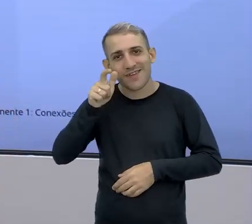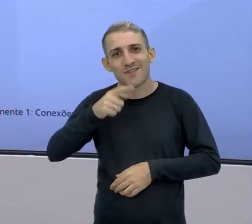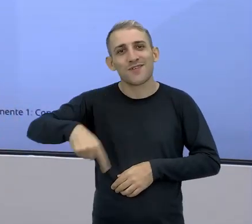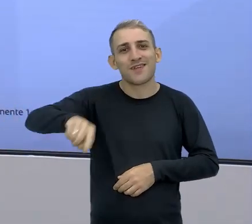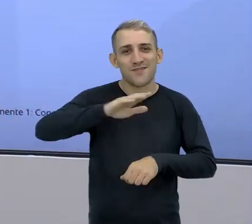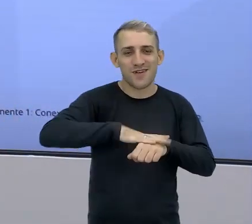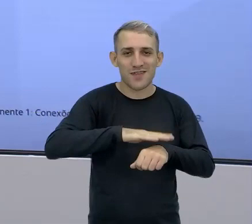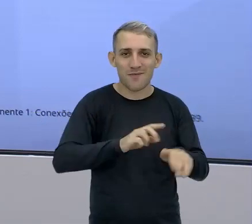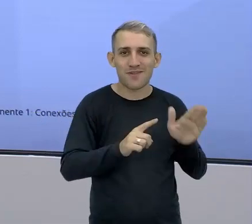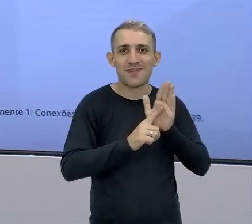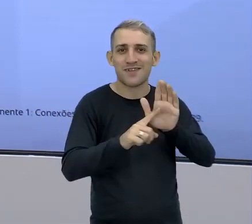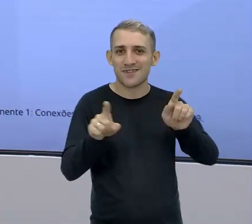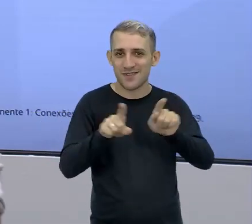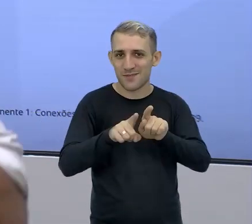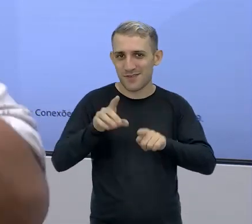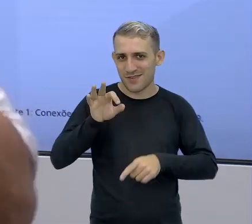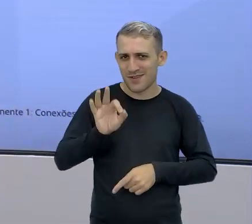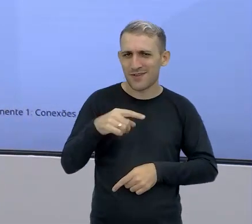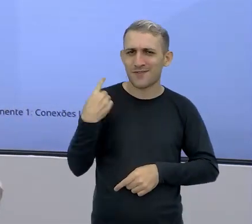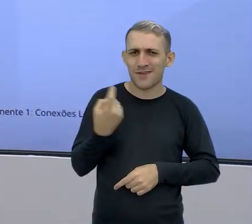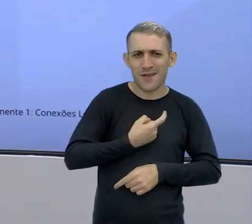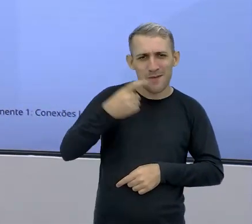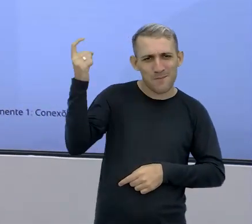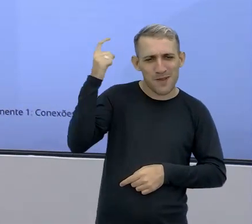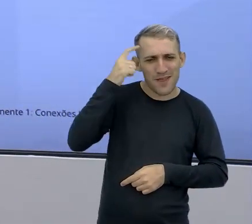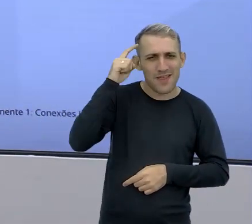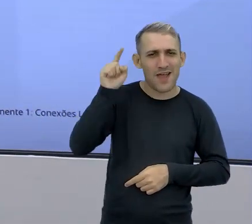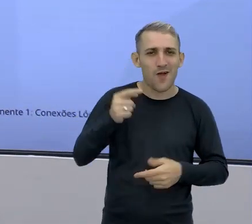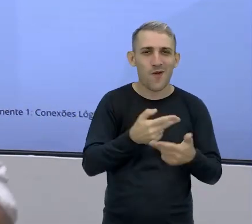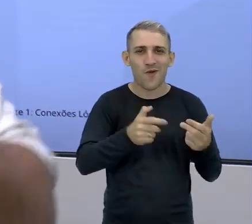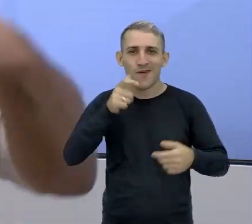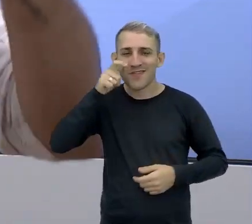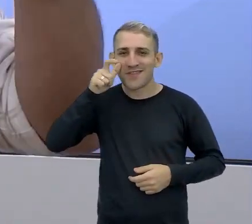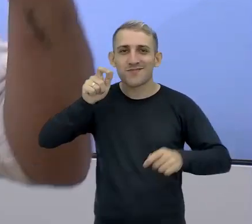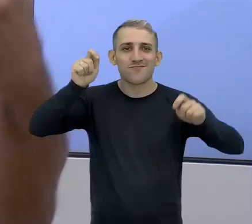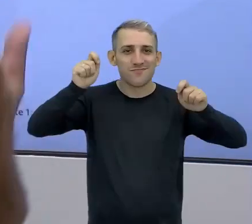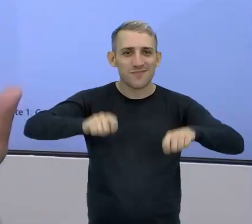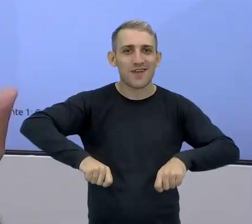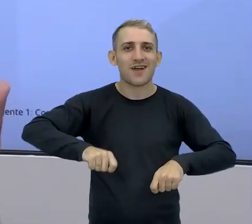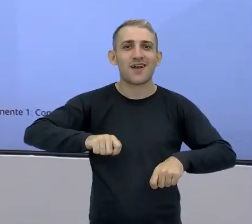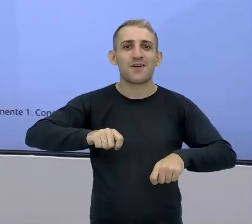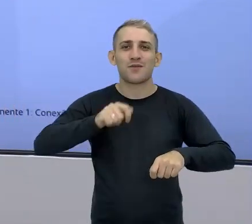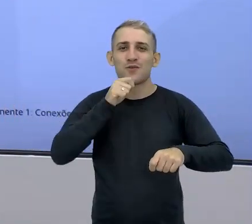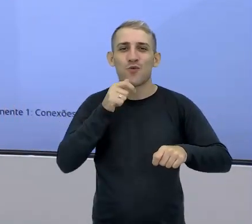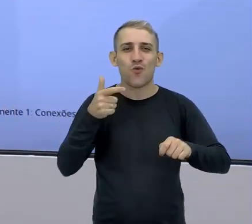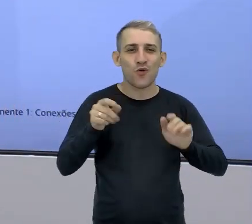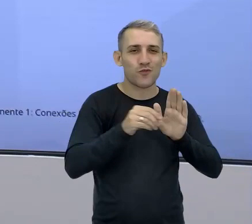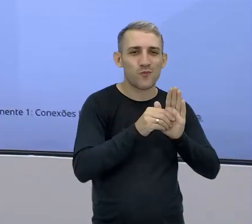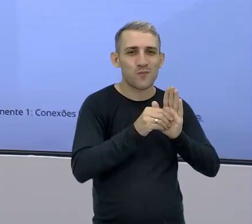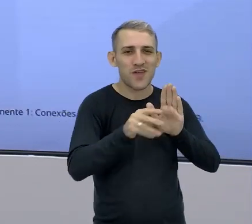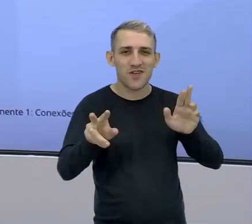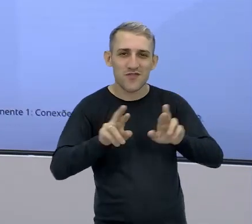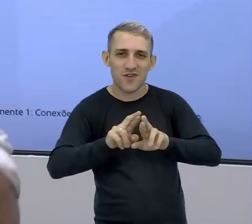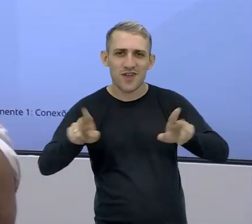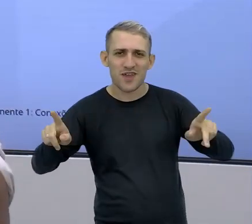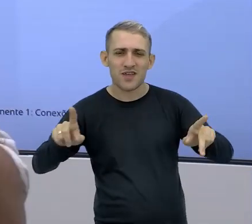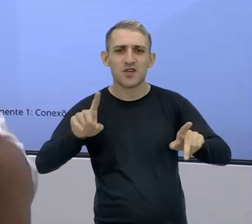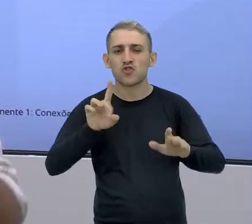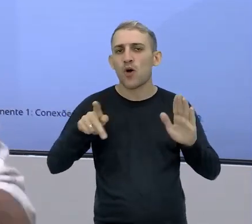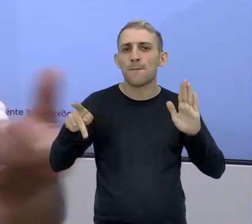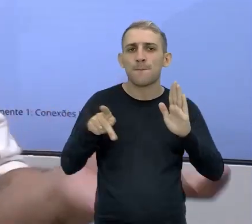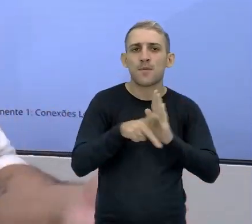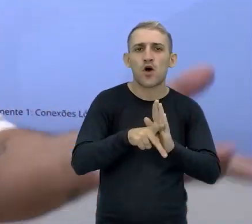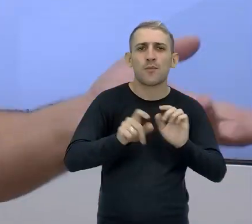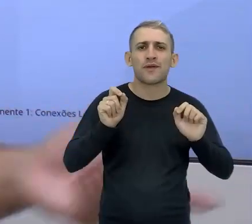uma apresentação, né? Então vamos pensar nisso, é uma coisa muito interessante. Trabalhe outros tipos de mídias. Não necessariamente você precisa ficar fazendo